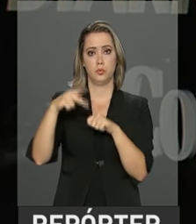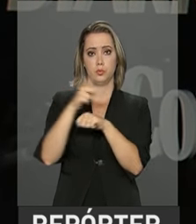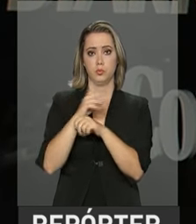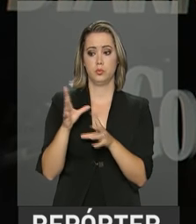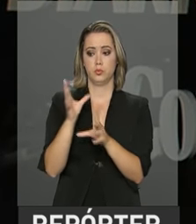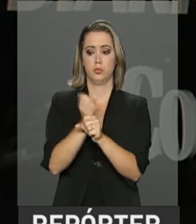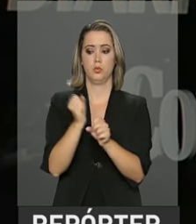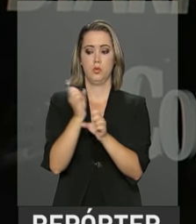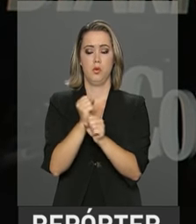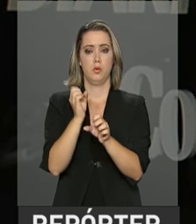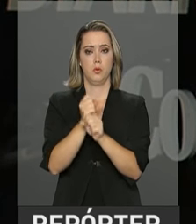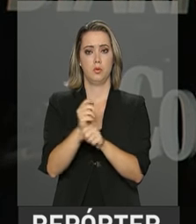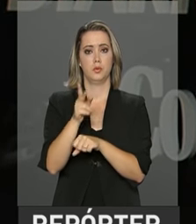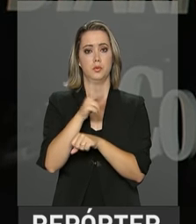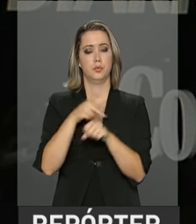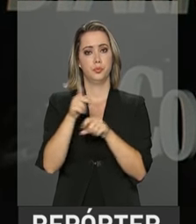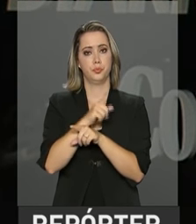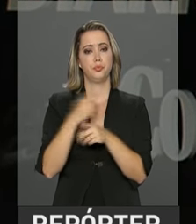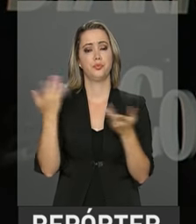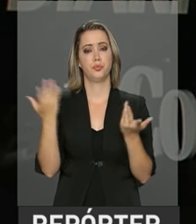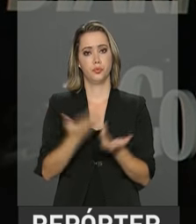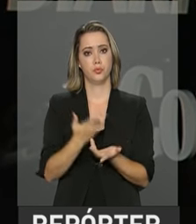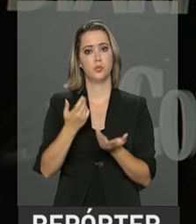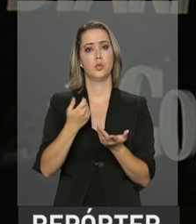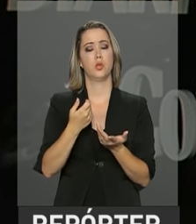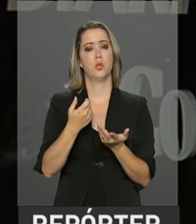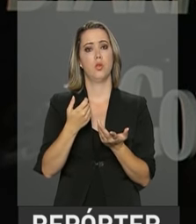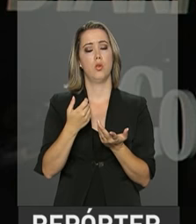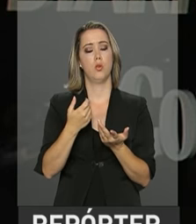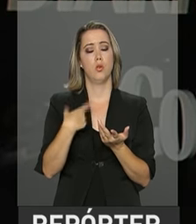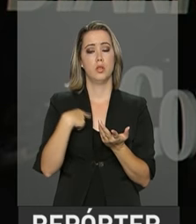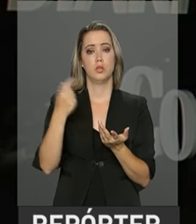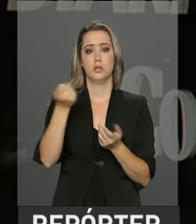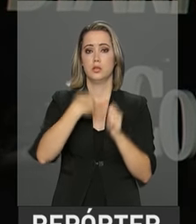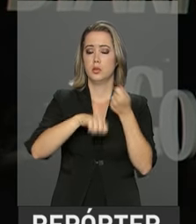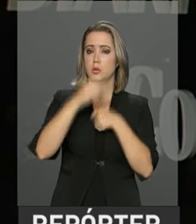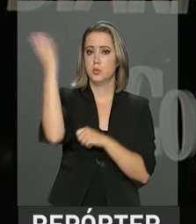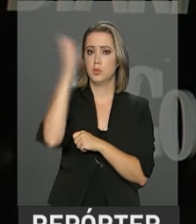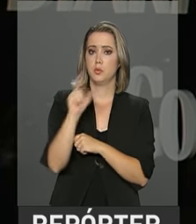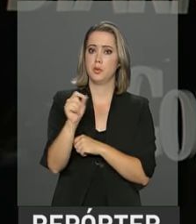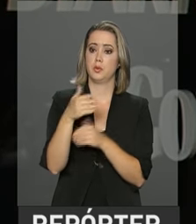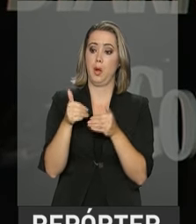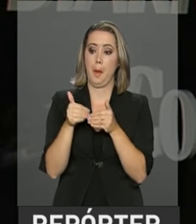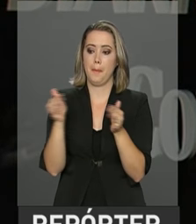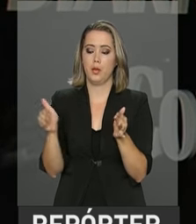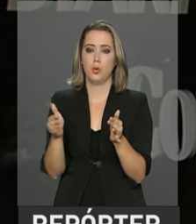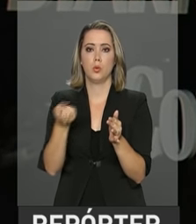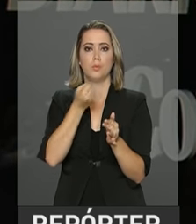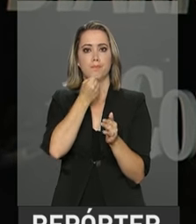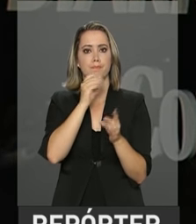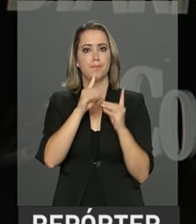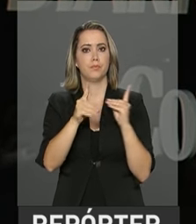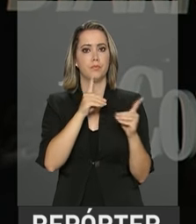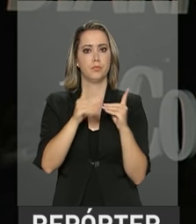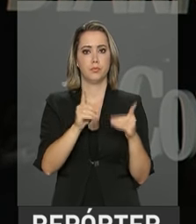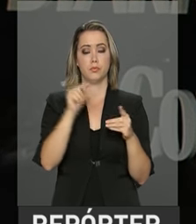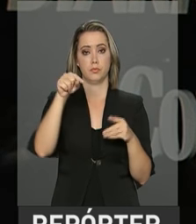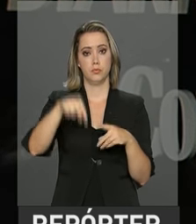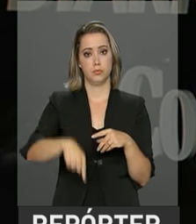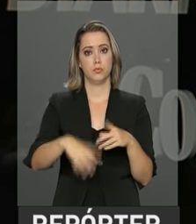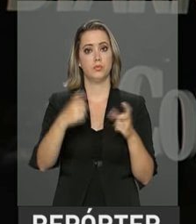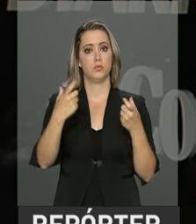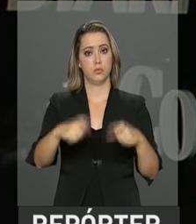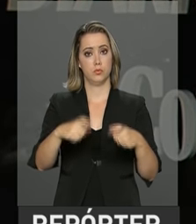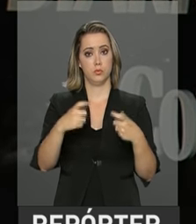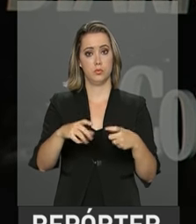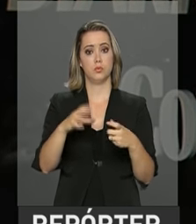e neste andamento da economia brasileira. Quem fez a abertura das discussões, dos debates aqui na sede do jornal